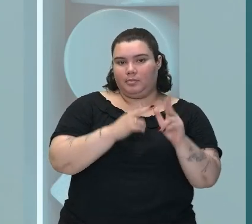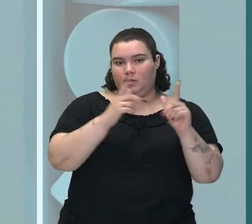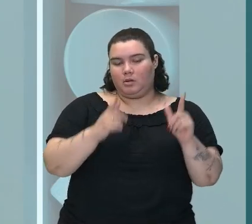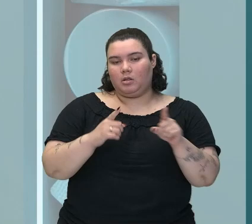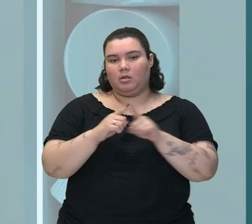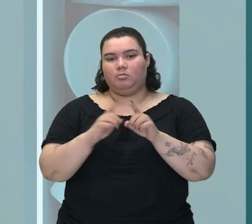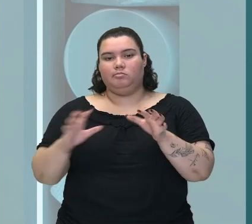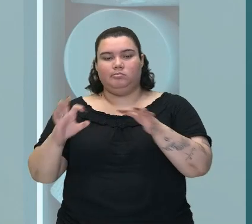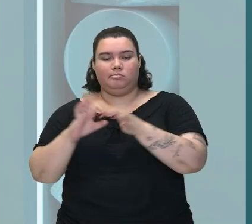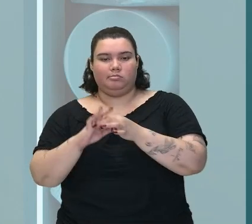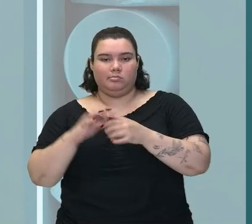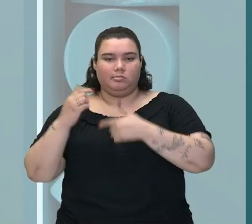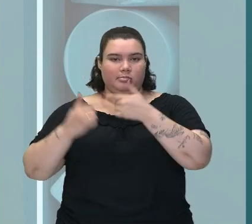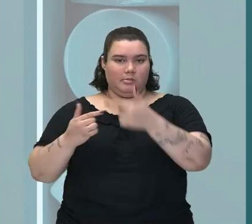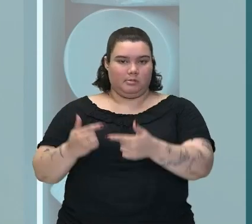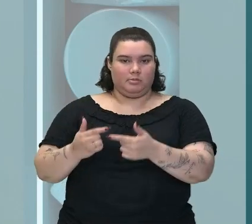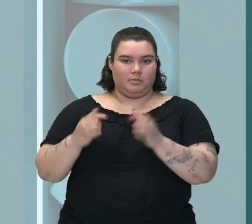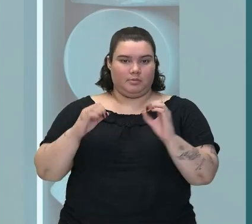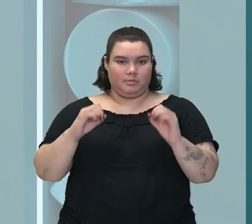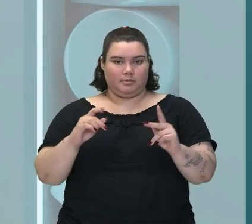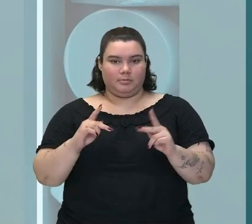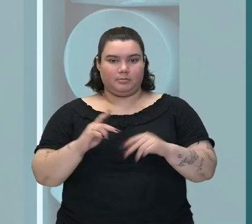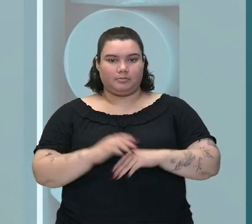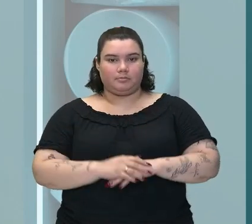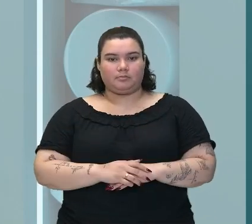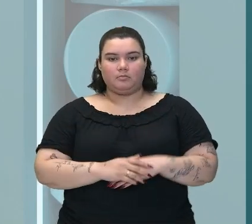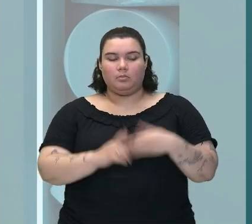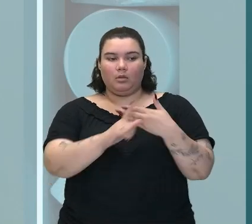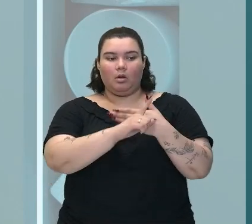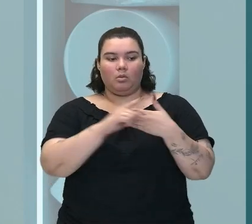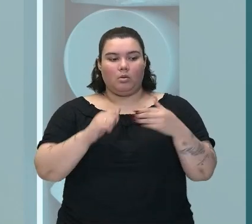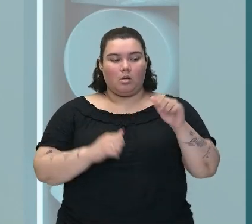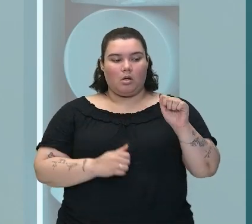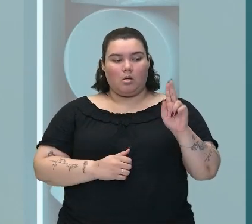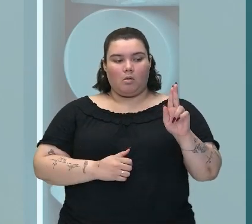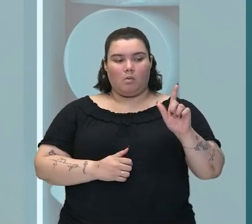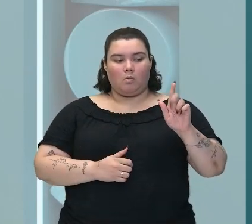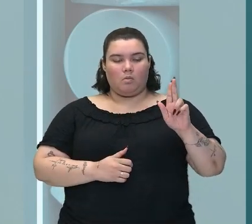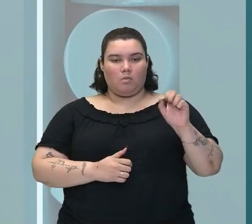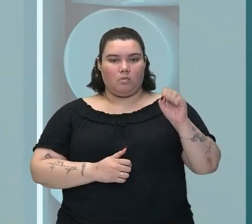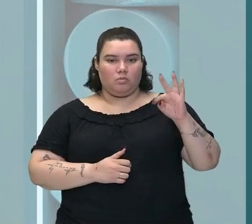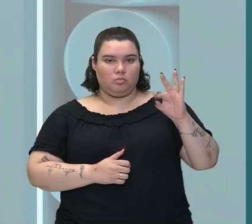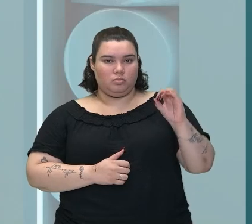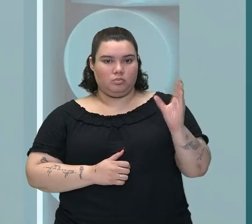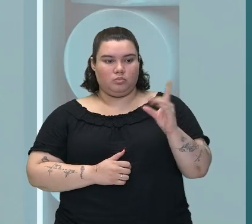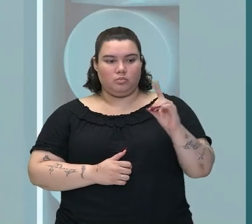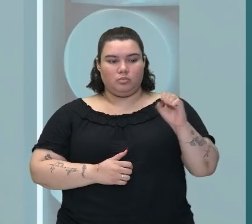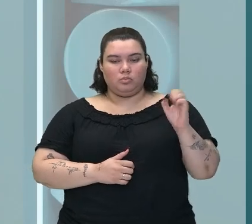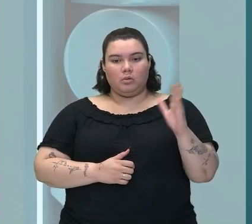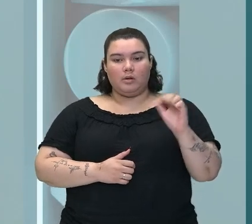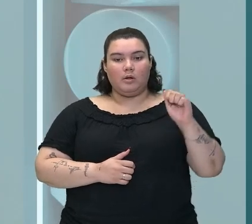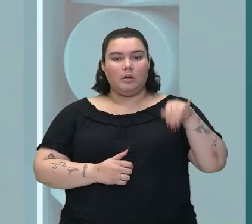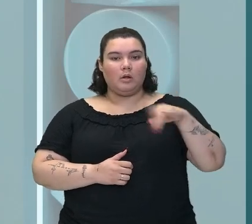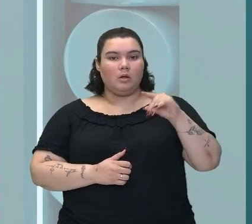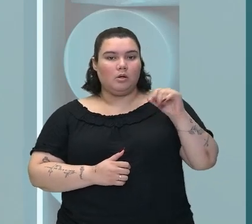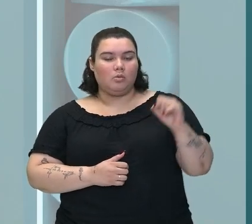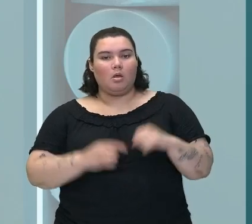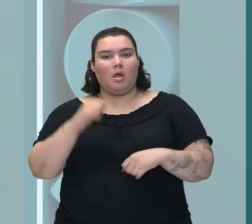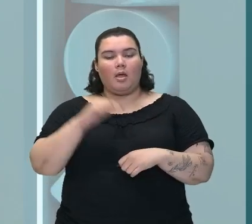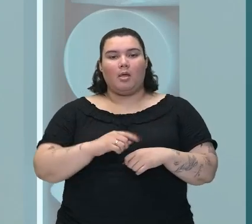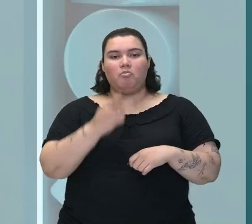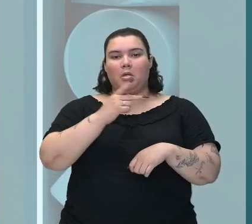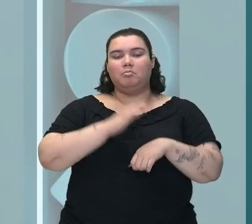ligados às escolas anteriores. E Augusto dos Anjos, ele se torna inovador na temática, no uso